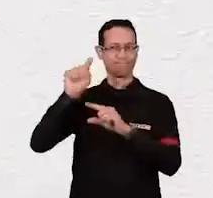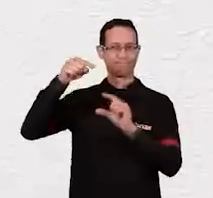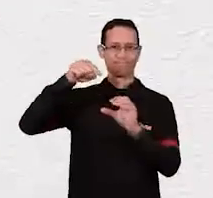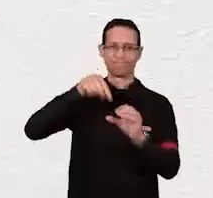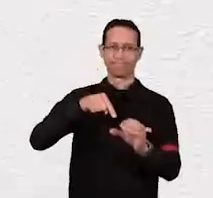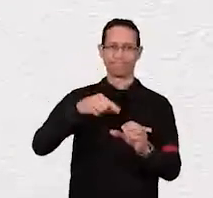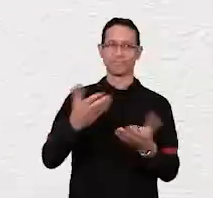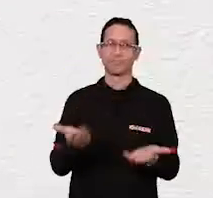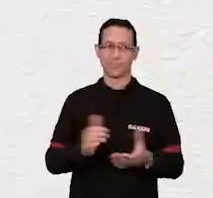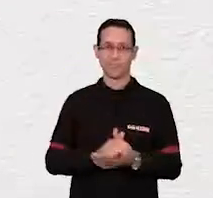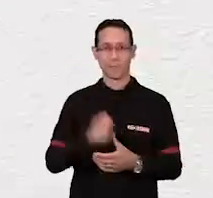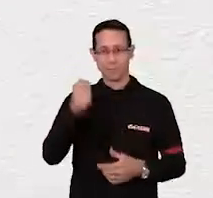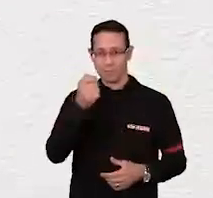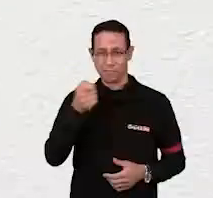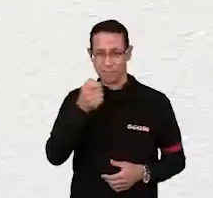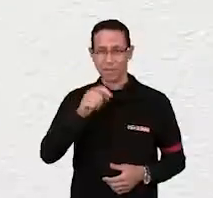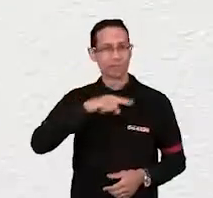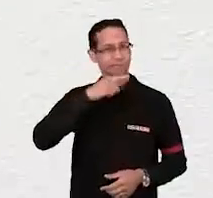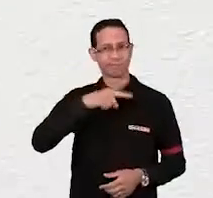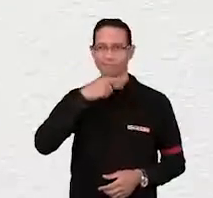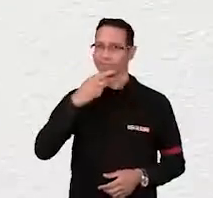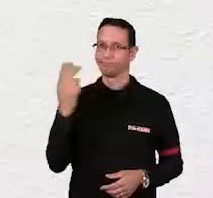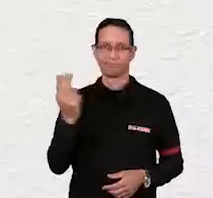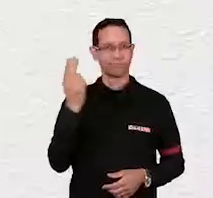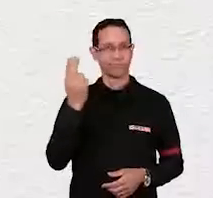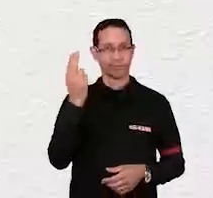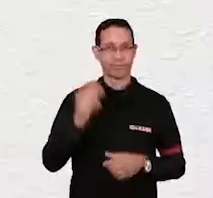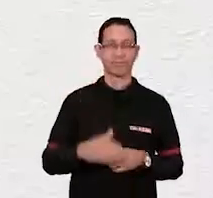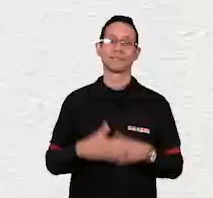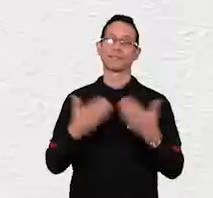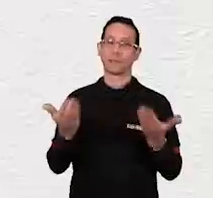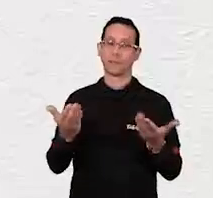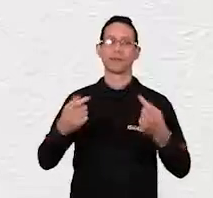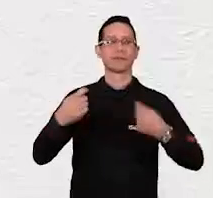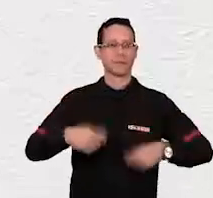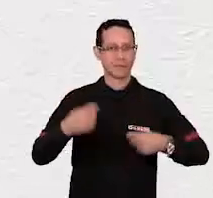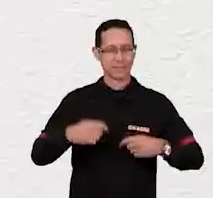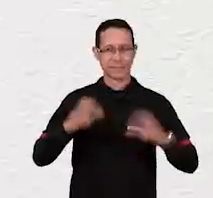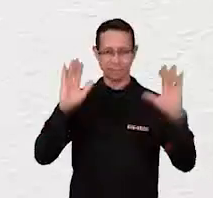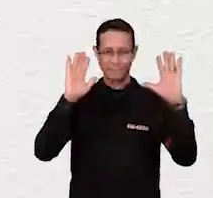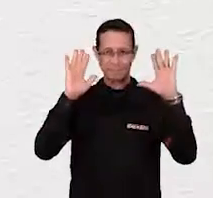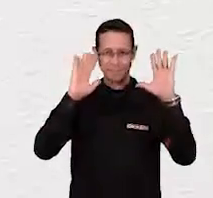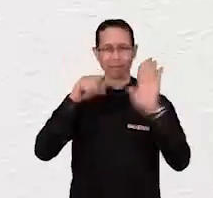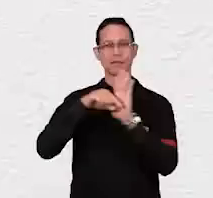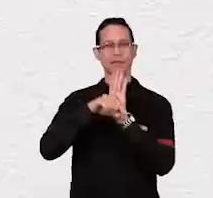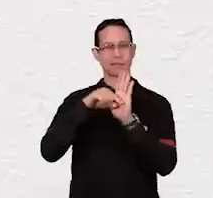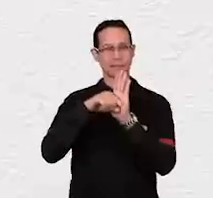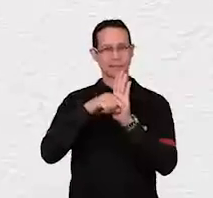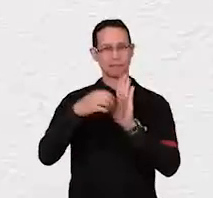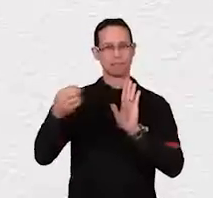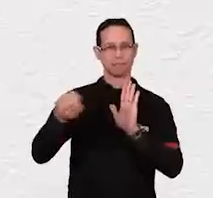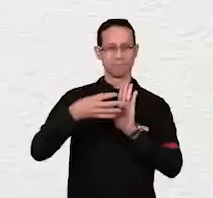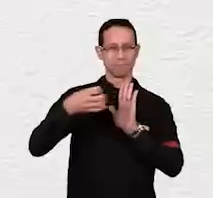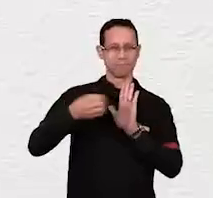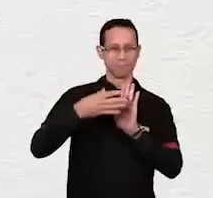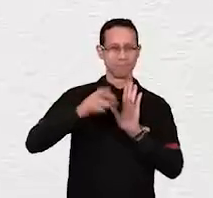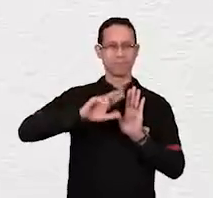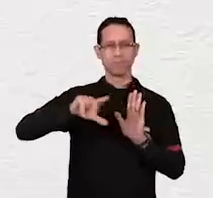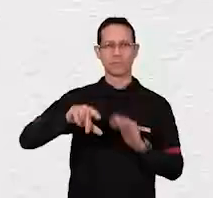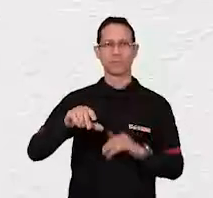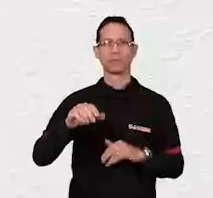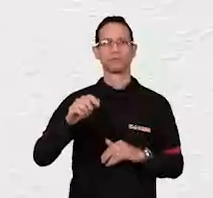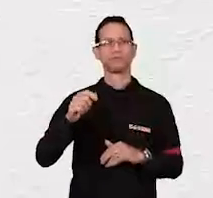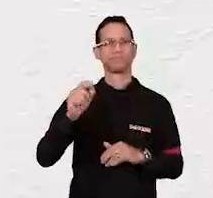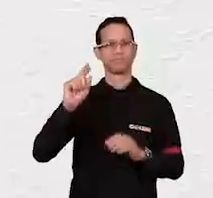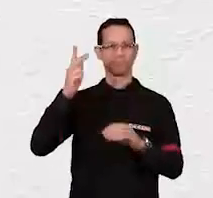otoscopia convencional. Então, a gente meio que realmente precisa de exame de imagem avançado, precisa da